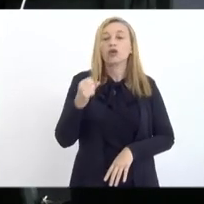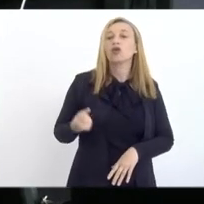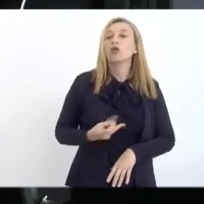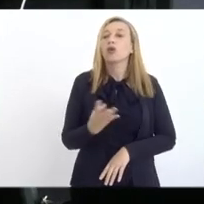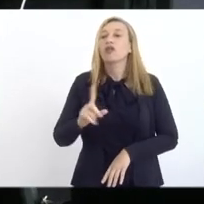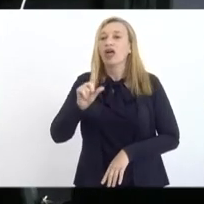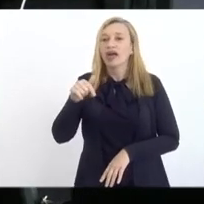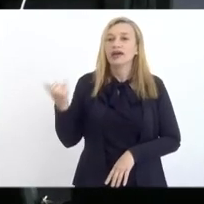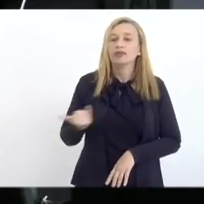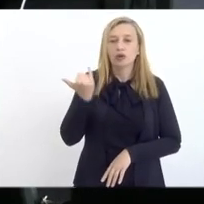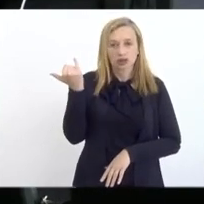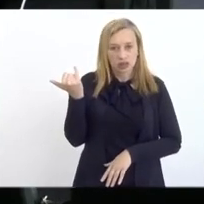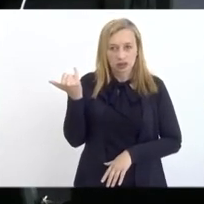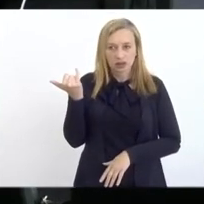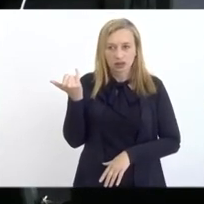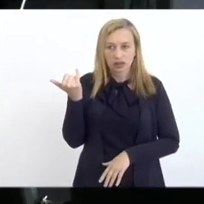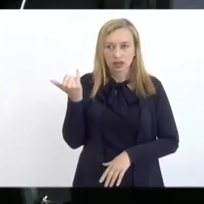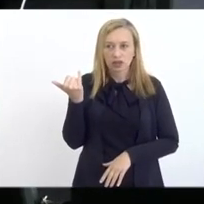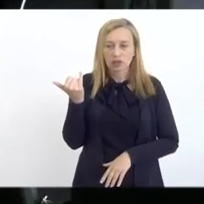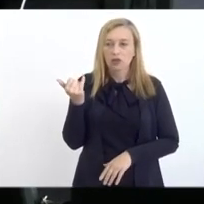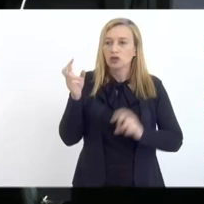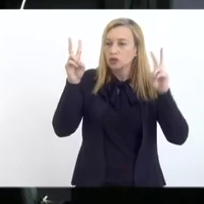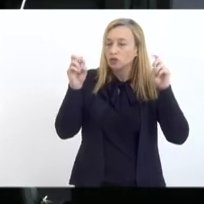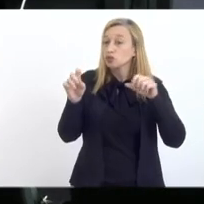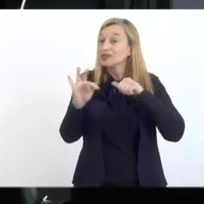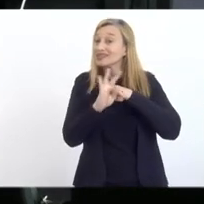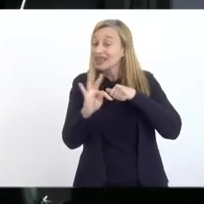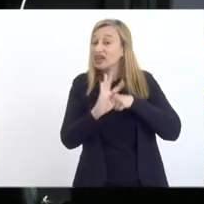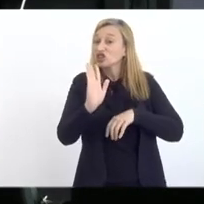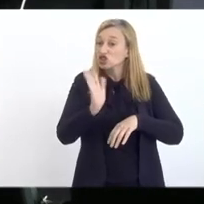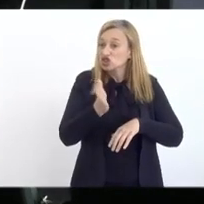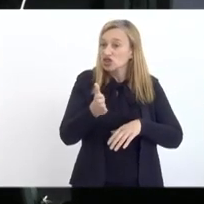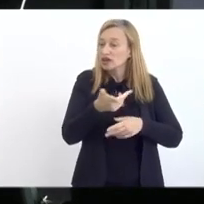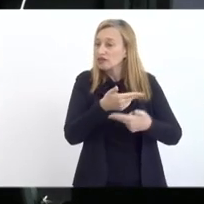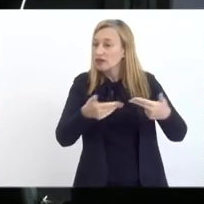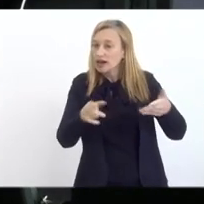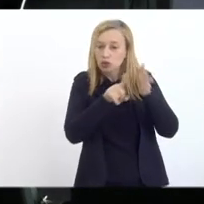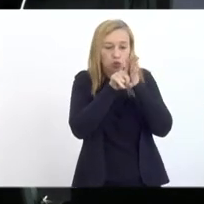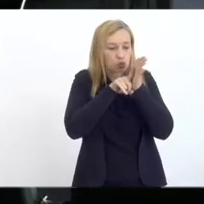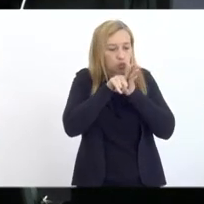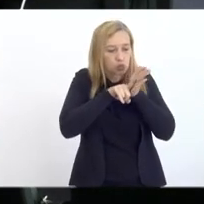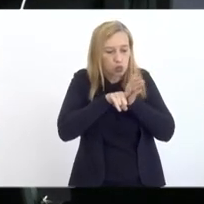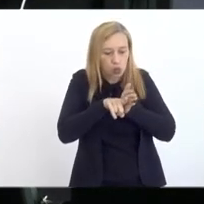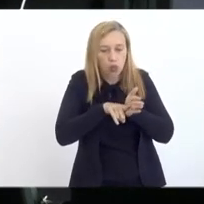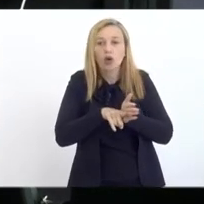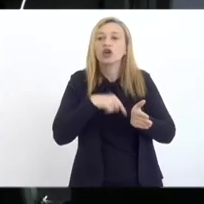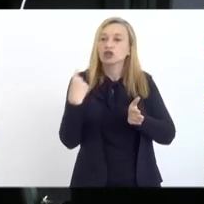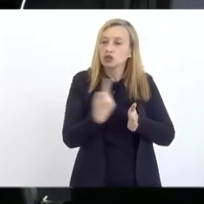importante. No quesito técnico, já foram feitas diversas análises e a gente